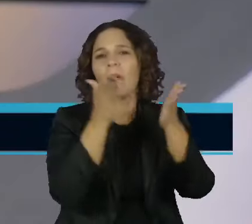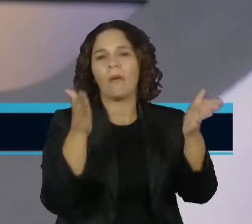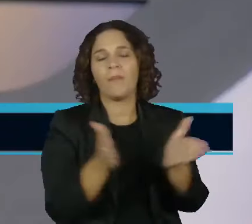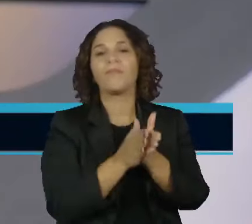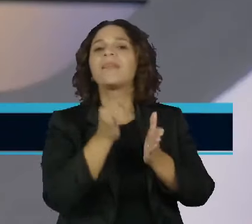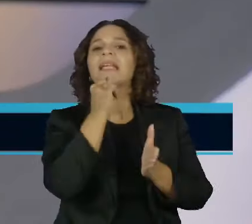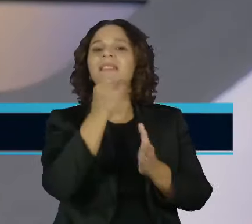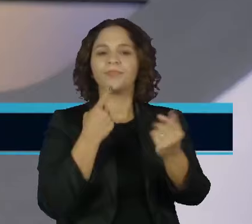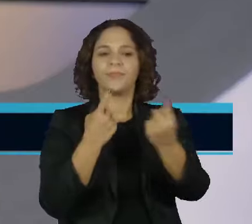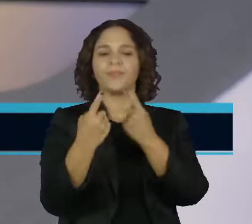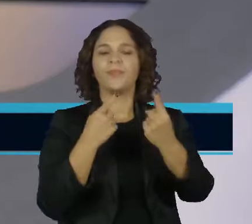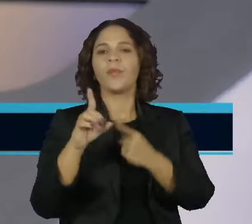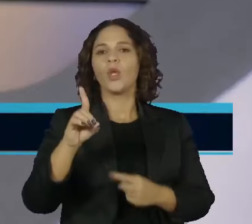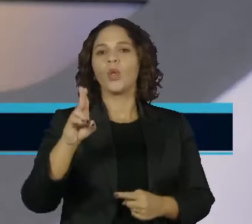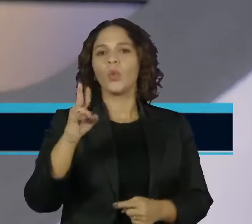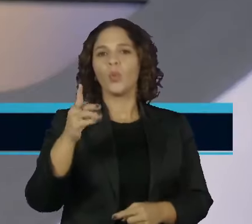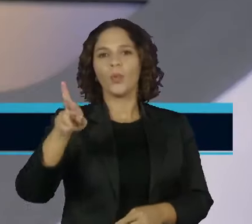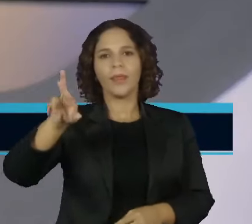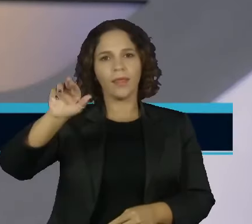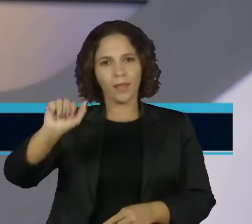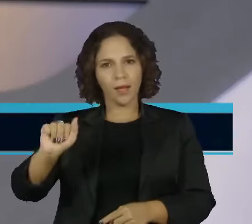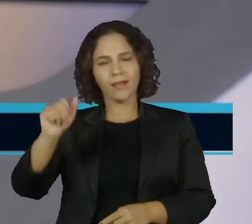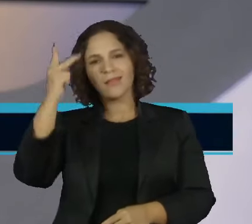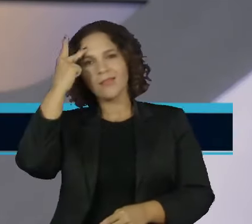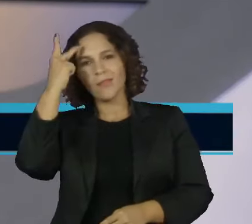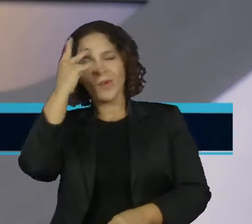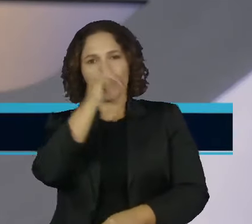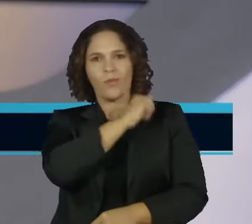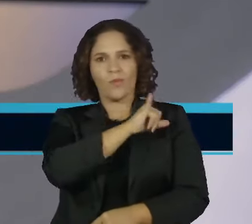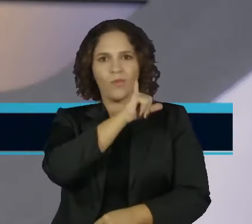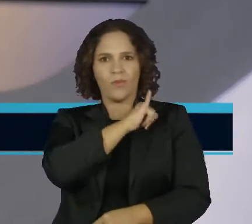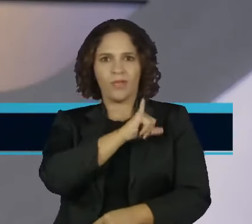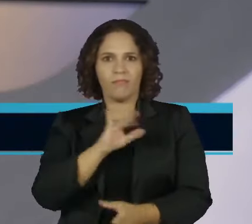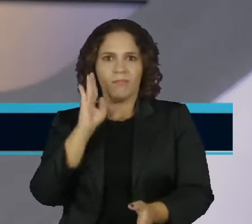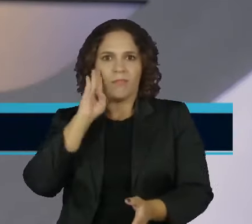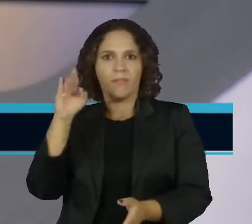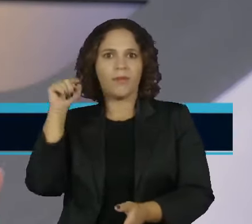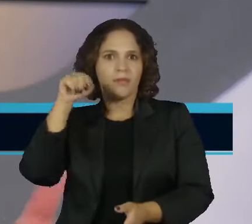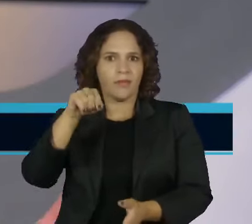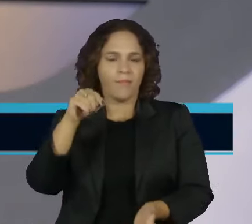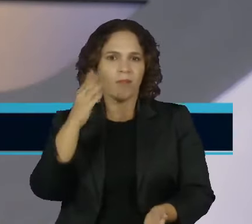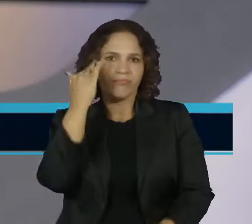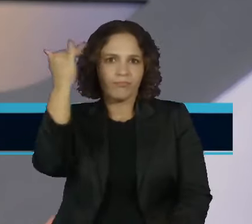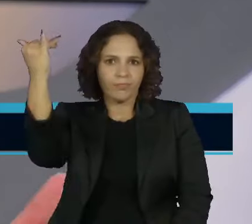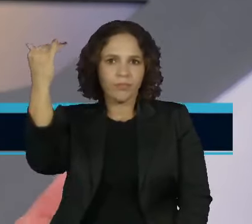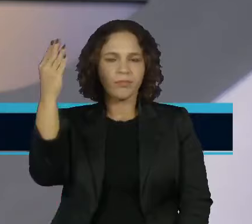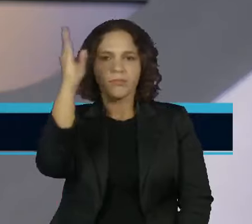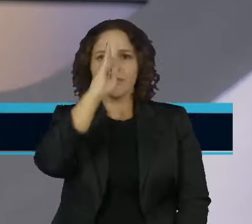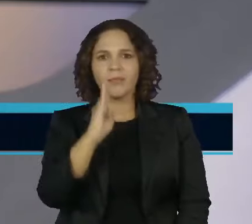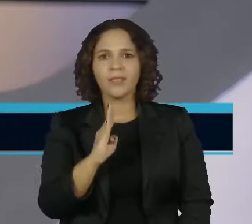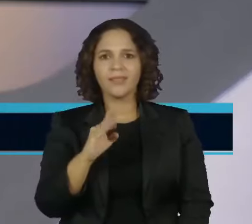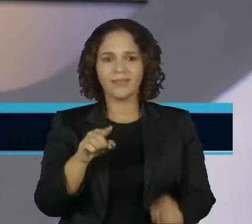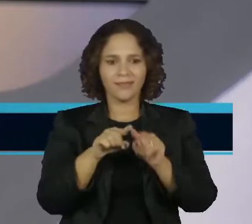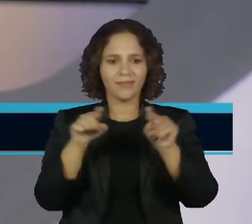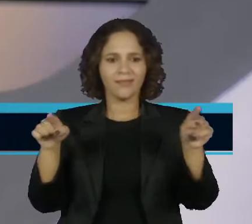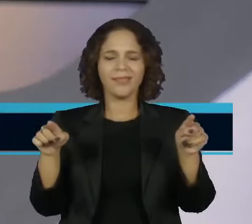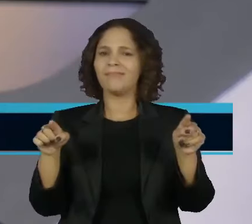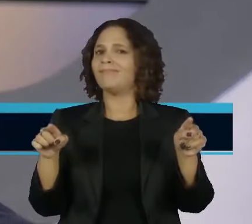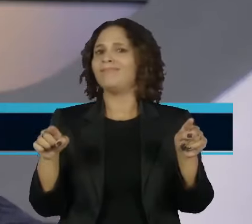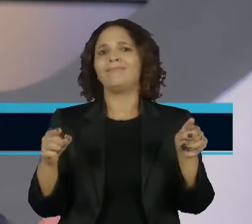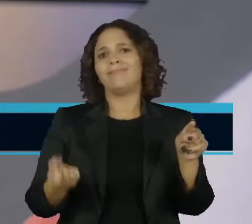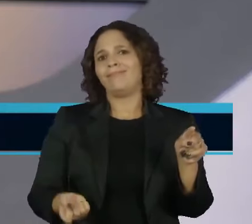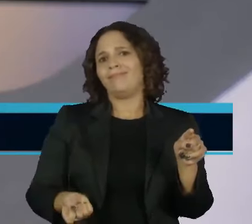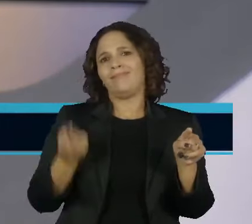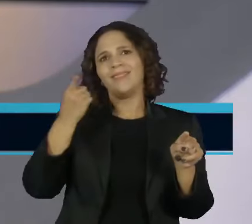Dutra que liga São Paulo-Rio, duas das maiores cidades do Brasil e duas das maiores cidades do mundo, é um negócio quase ridículo você achar que